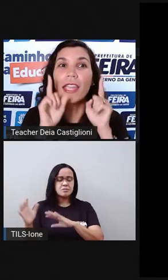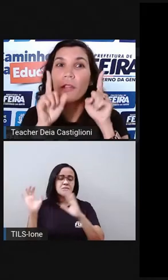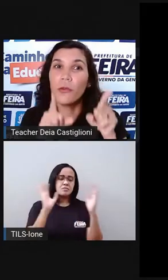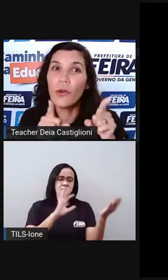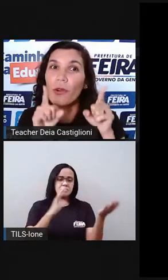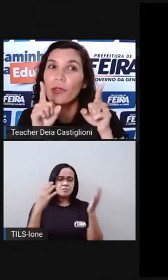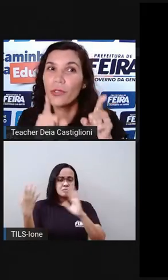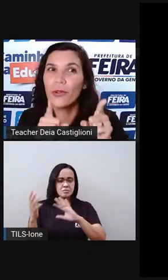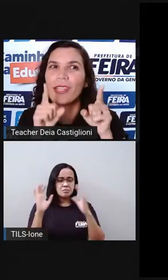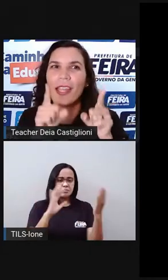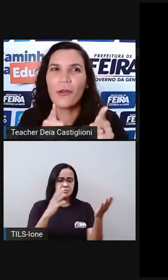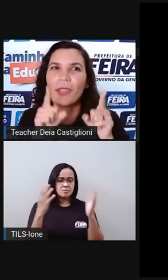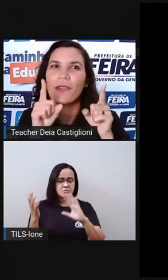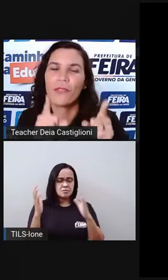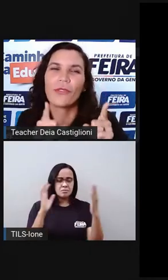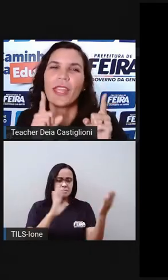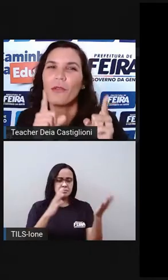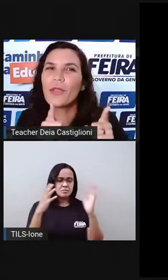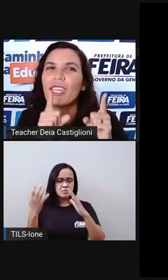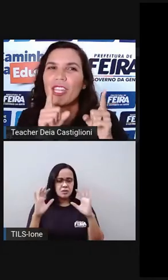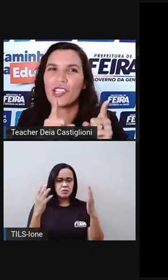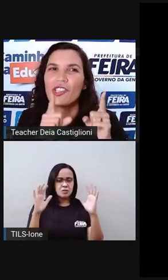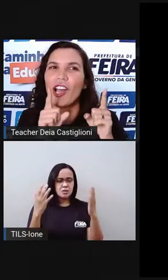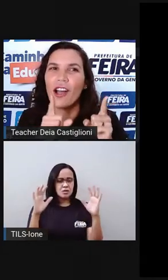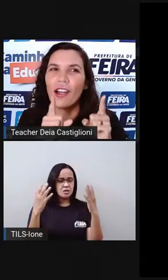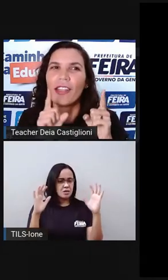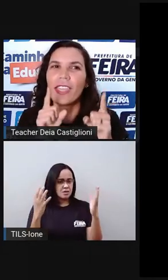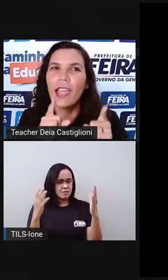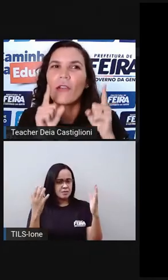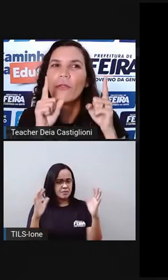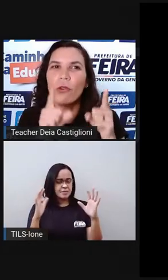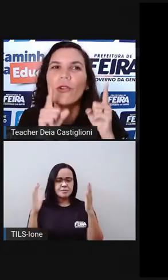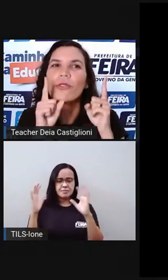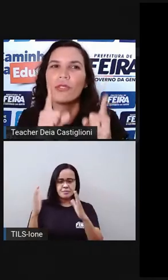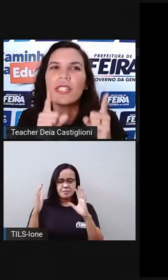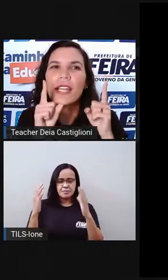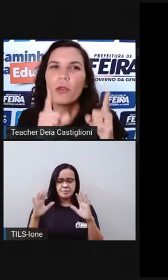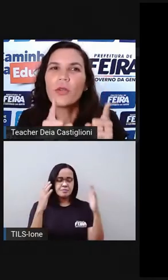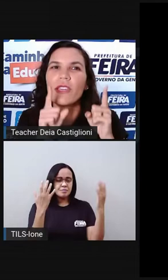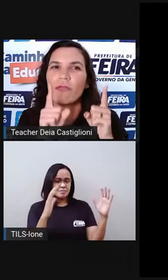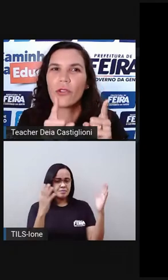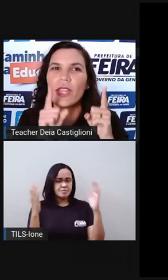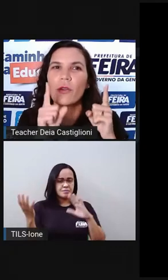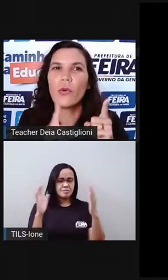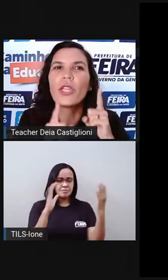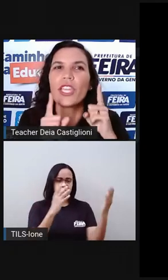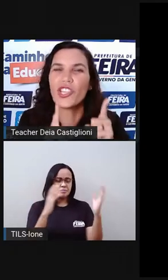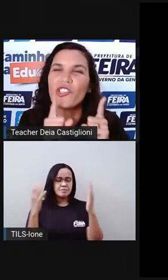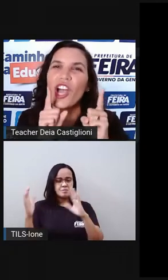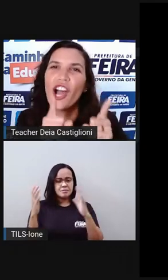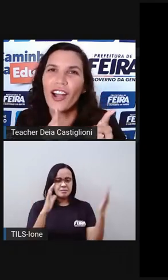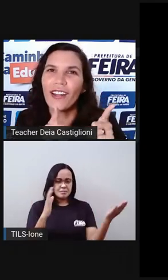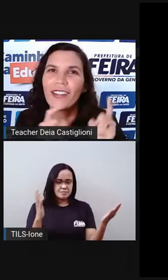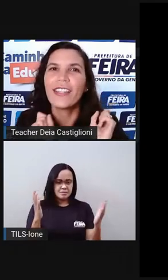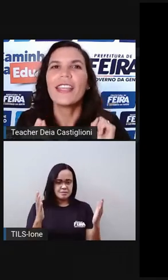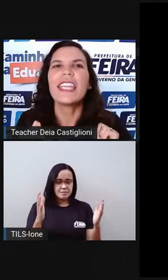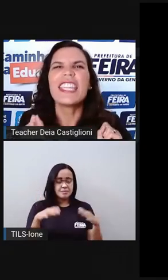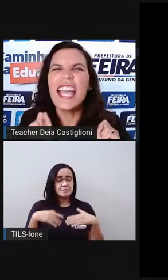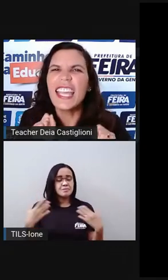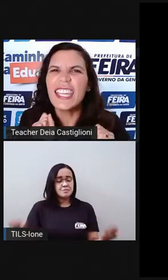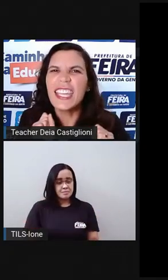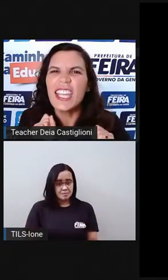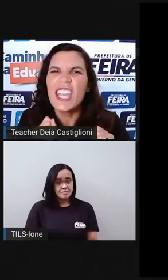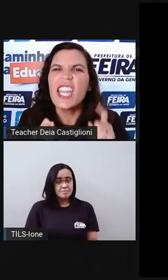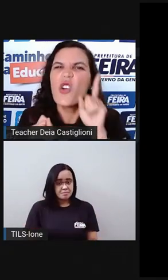The kangaroo took the cookie from the cookie jar. Kangaroo took the cookie from the cookie jar.